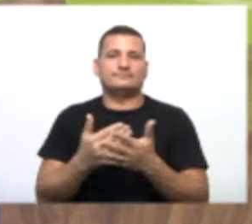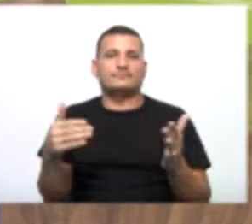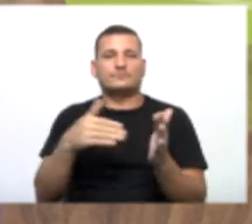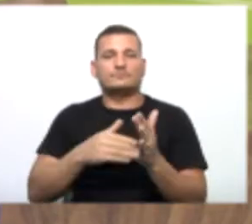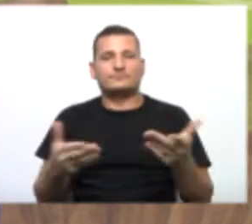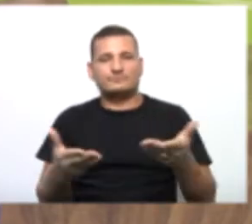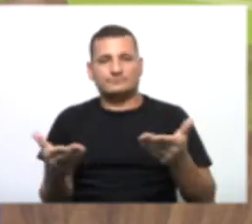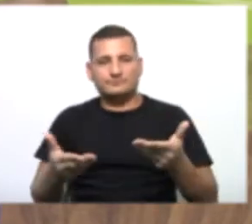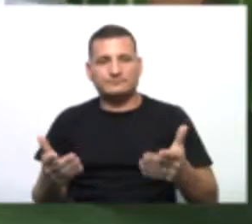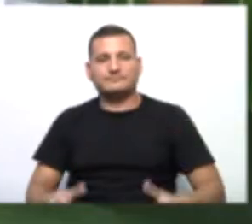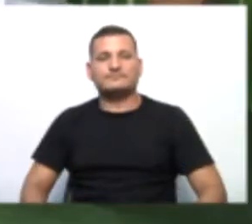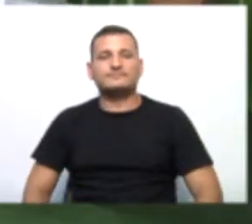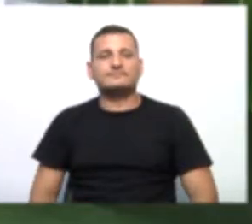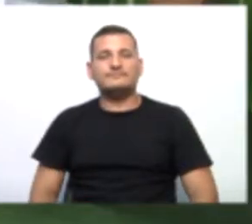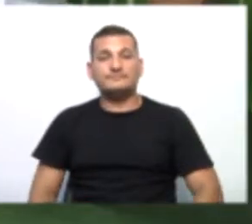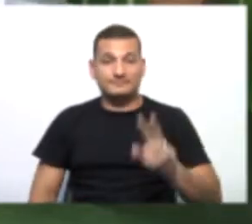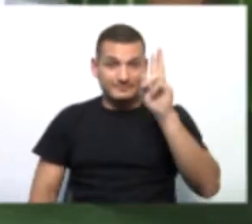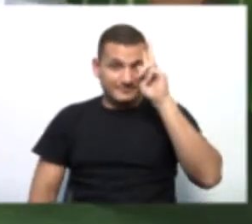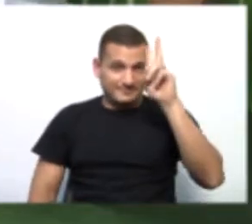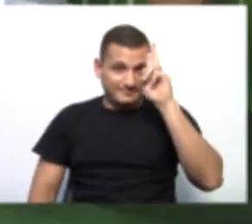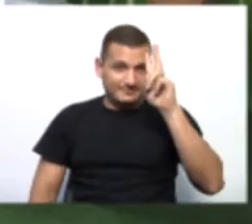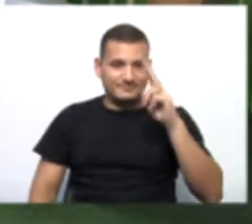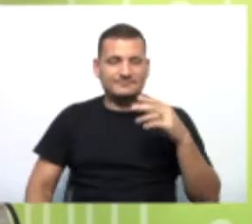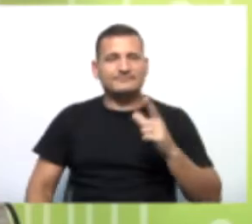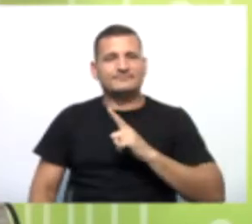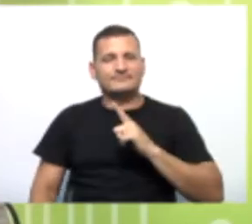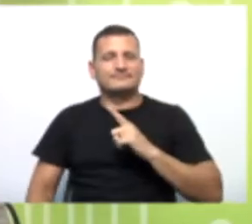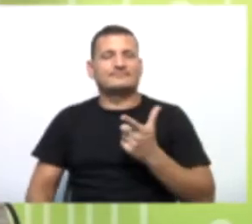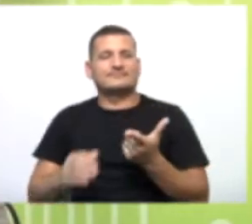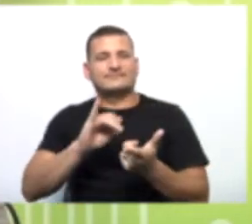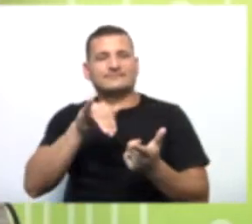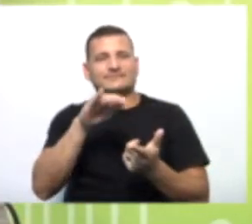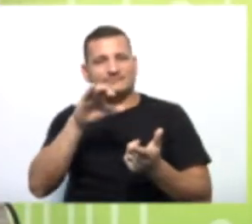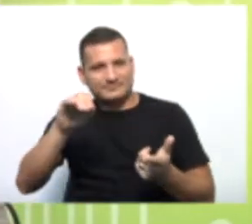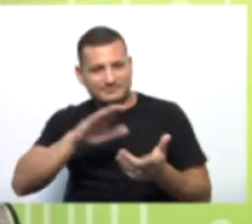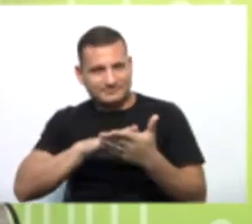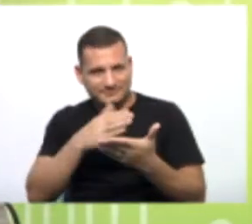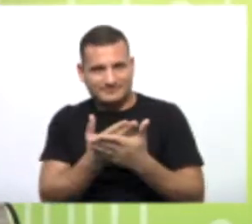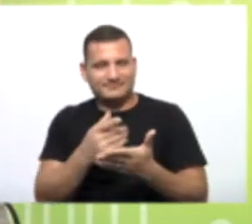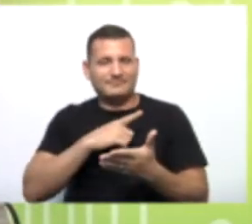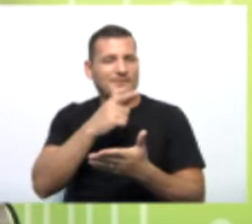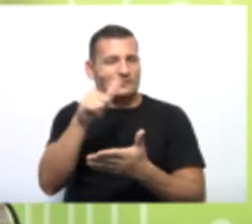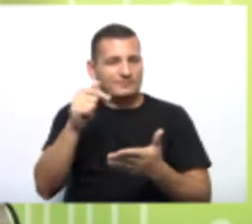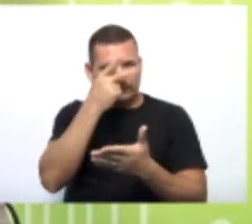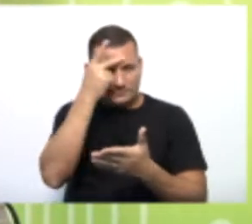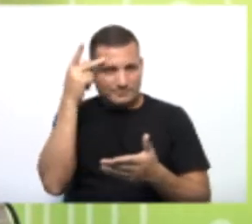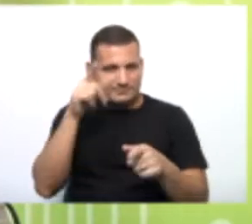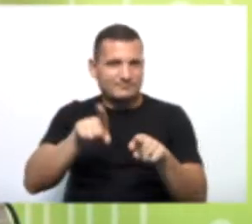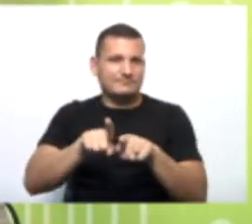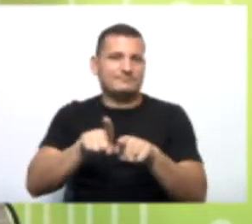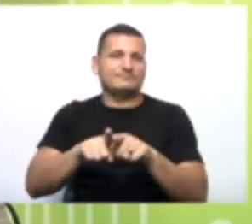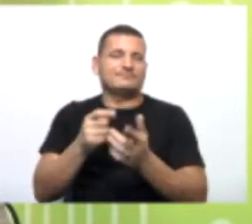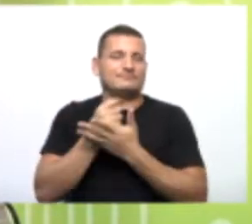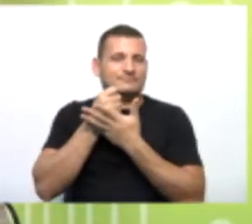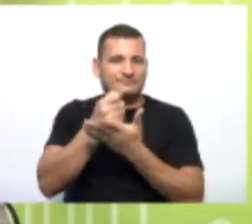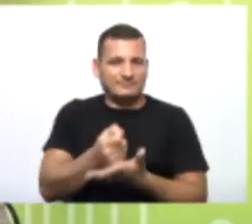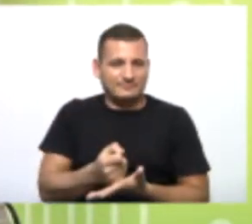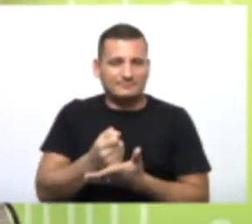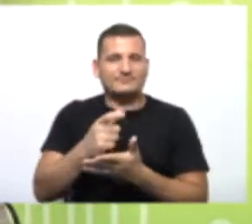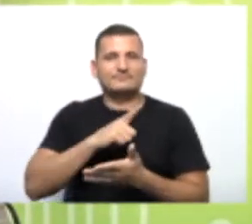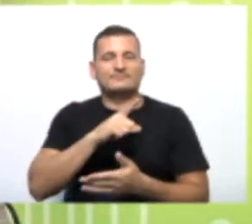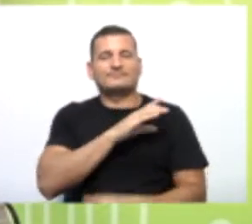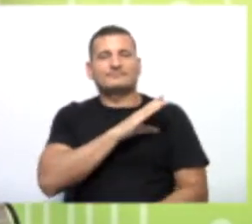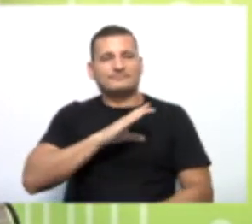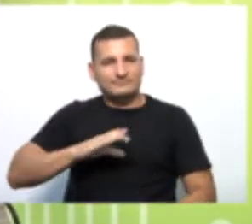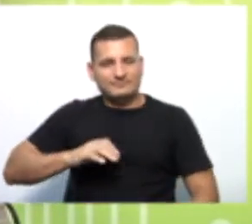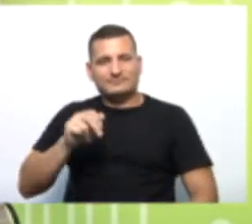Professor. Legal, professor Alberto, muito bem lembrado, né? Tem o Jacó, tem outras pessoas aqui no estúdio também, tá certo? Os auxiliares aqui que ajudam muito, tem a nossa